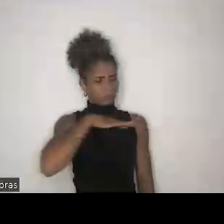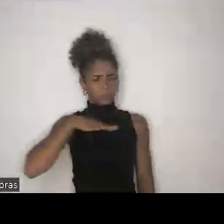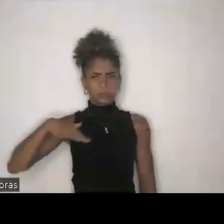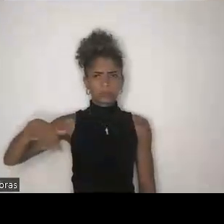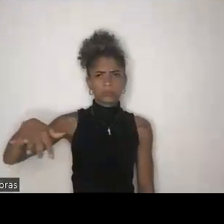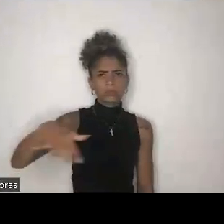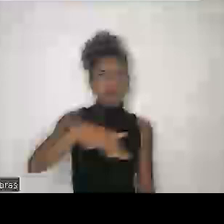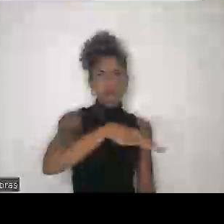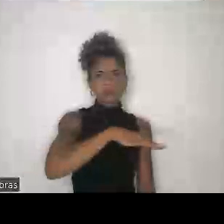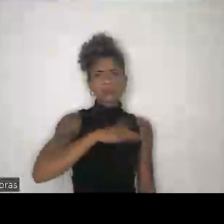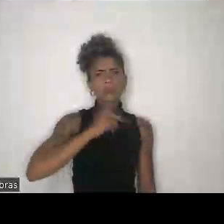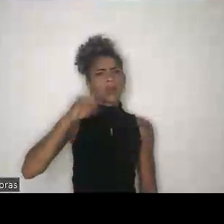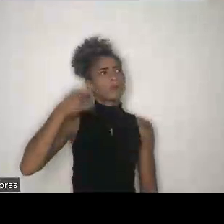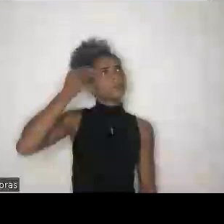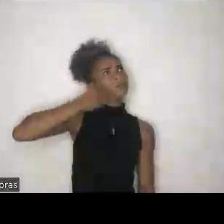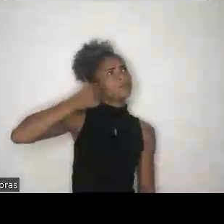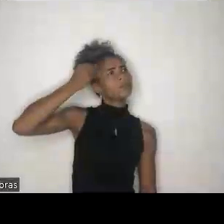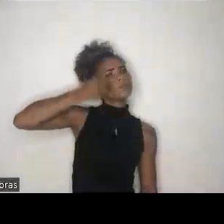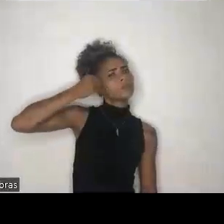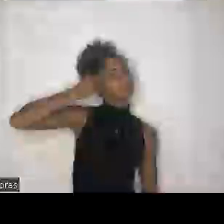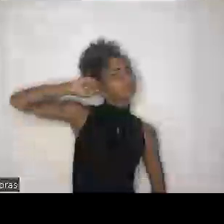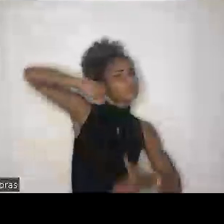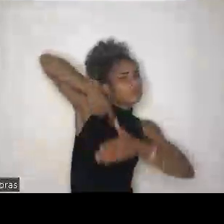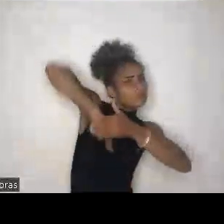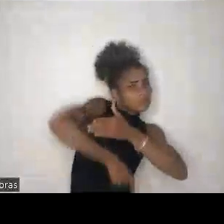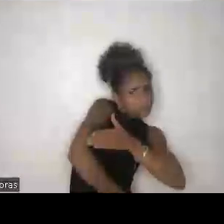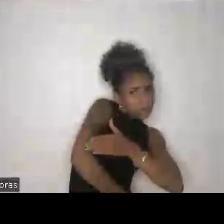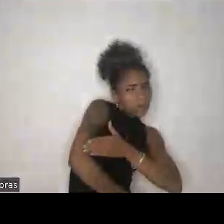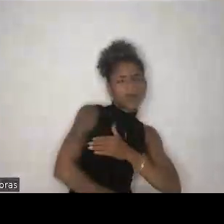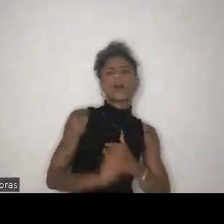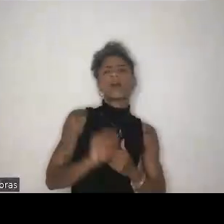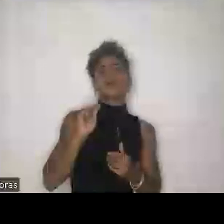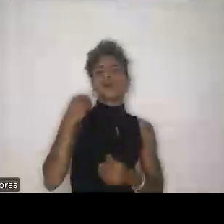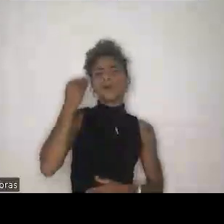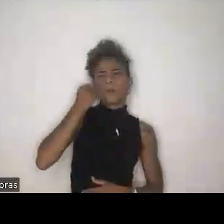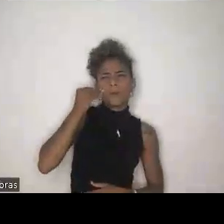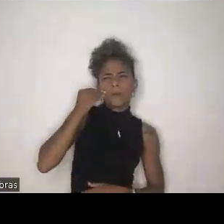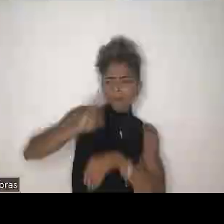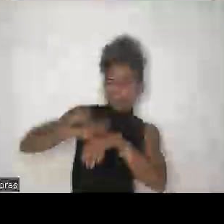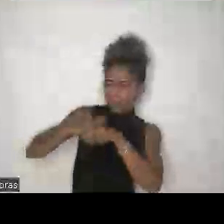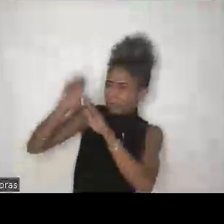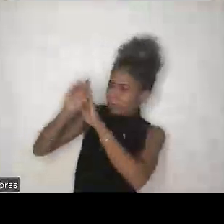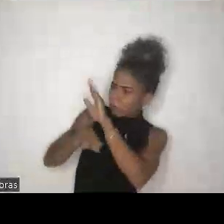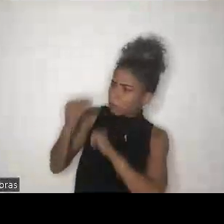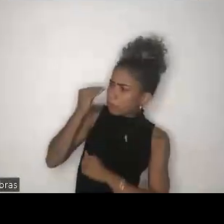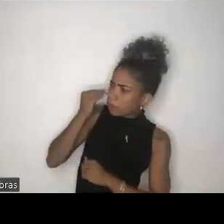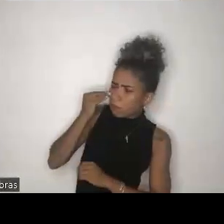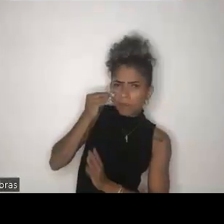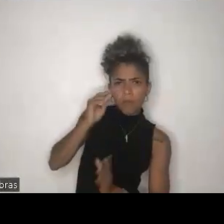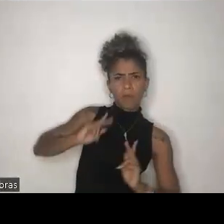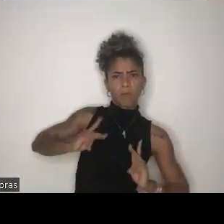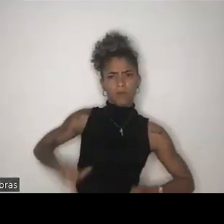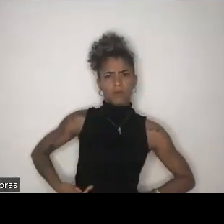uma experiência imersiva O que é uma uma experiência né do homem esses